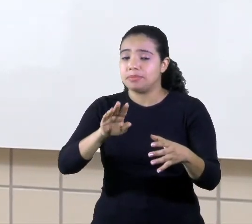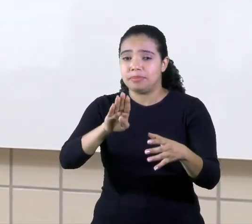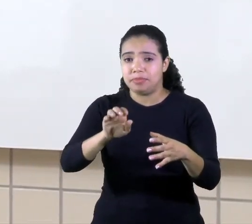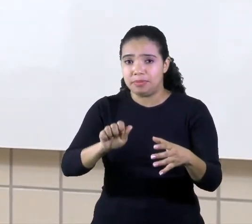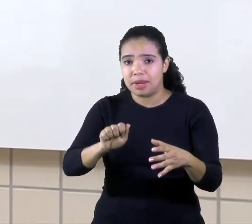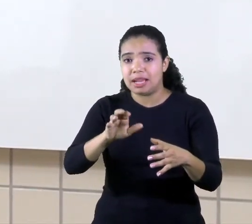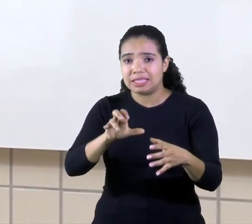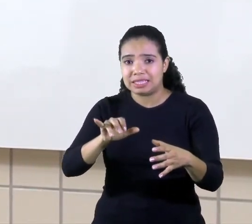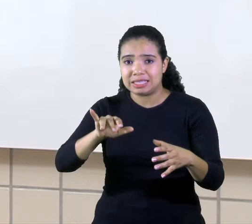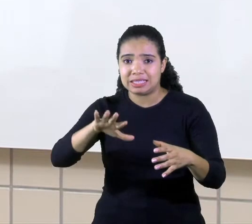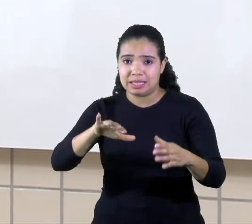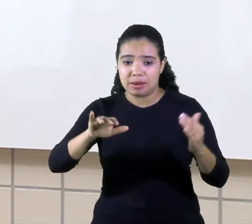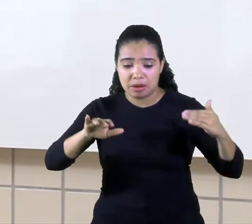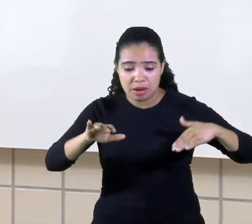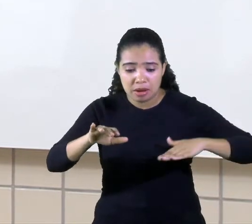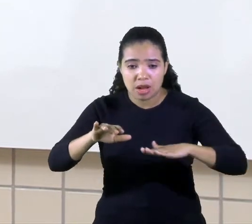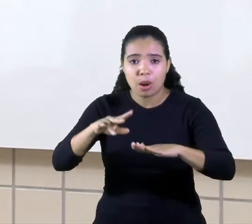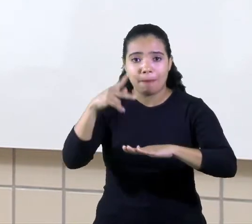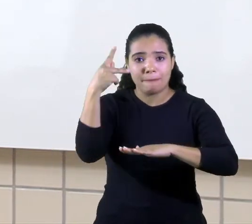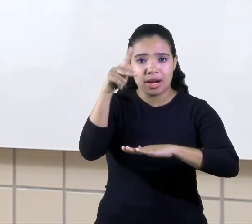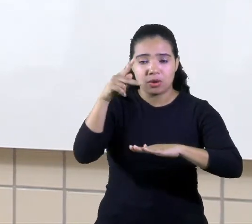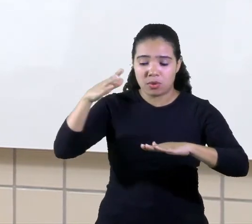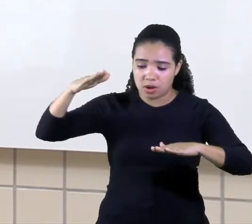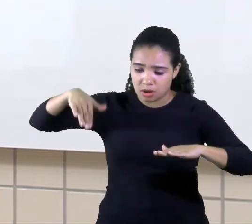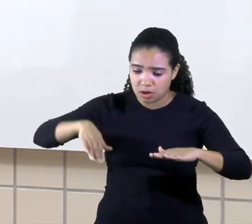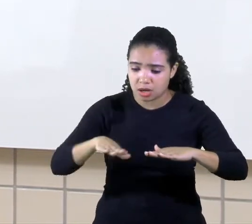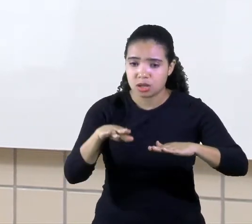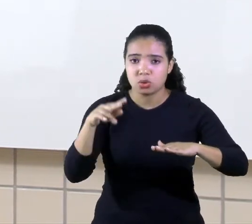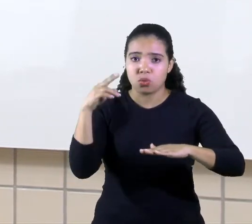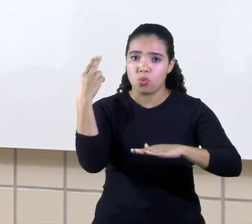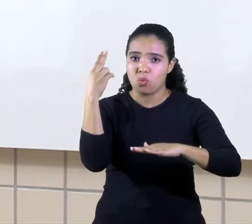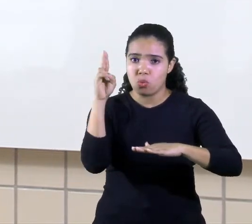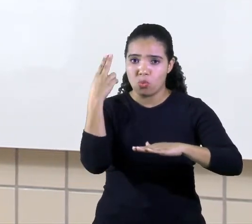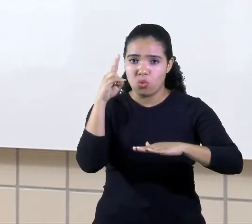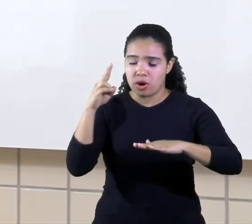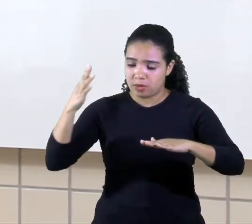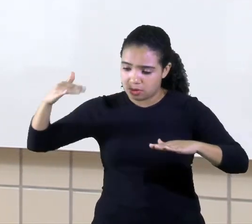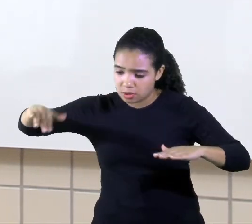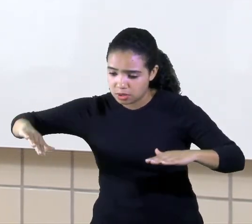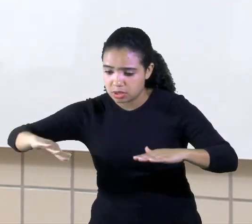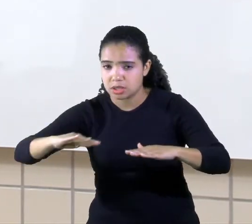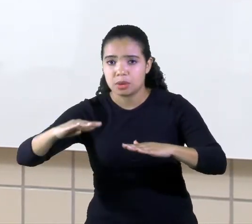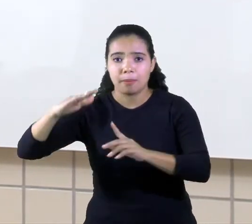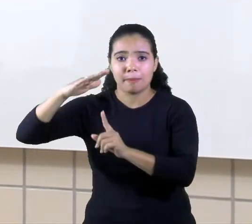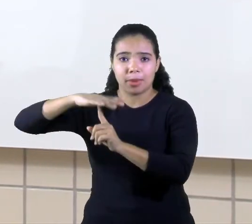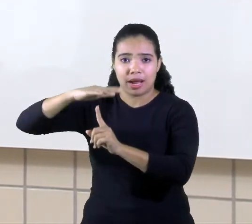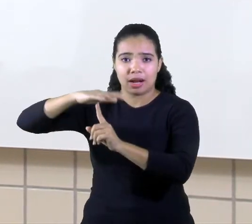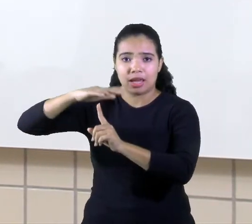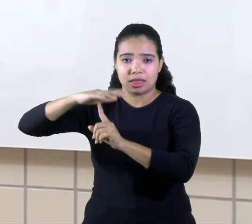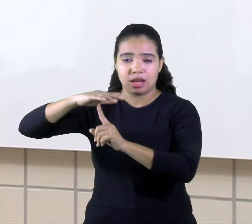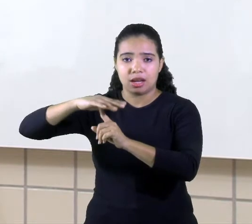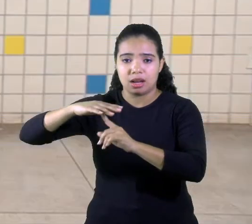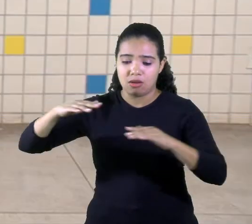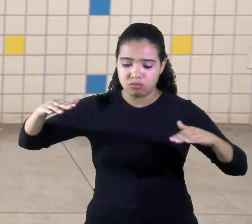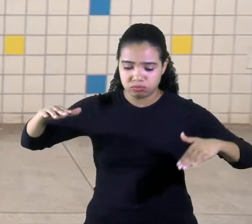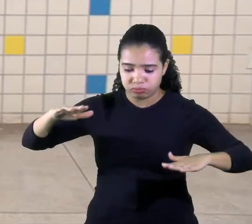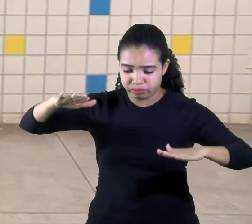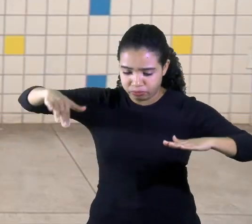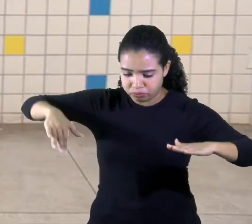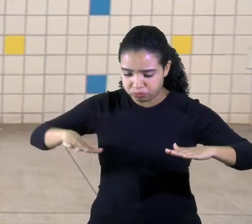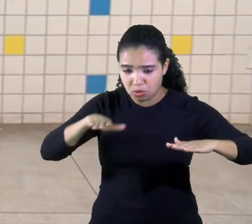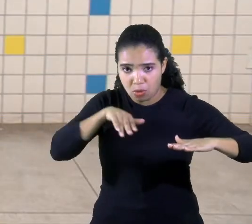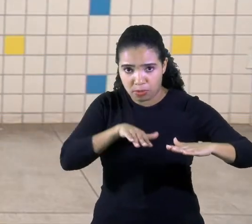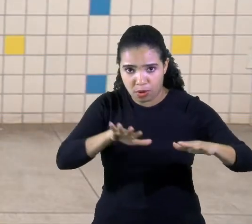Rio Paraguai, Rio Uruguai e o Rio Paraná. Essa é a famosa Bacia Platina. Mas,